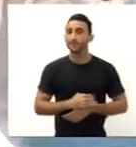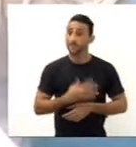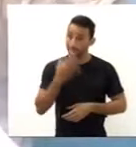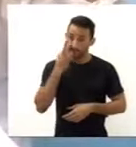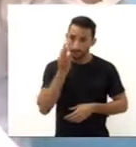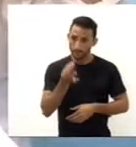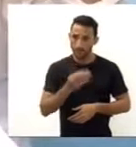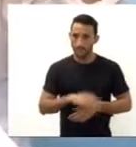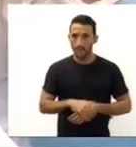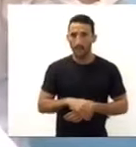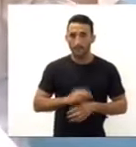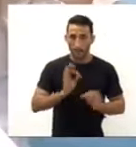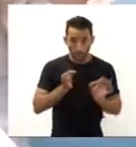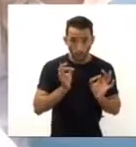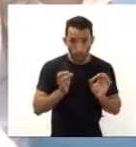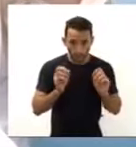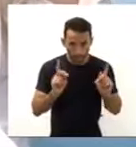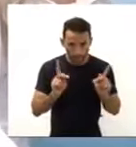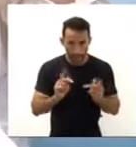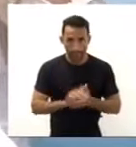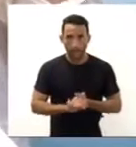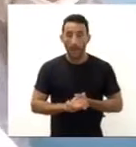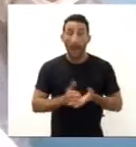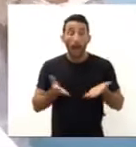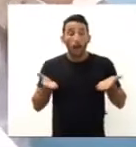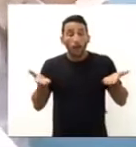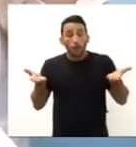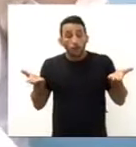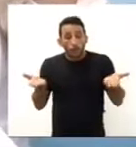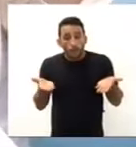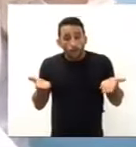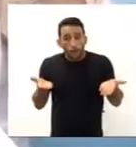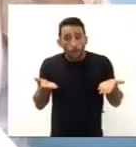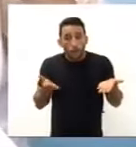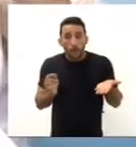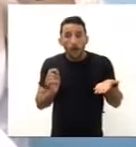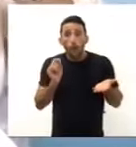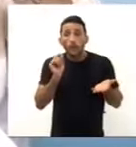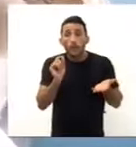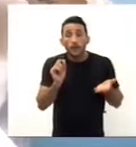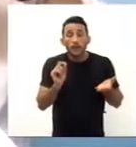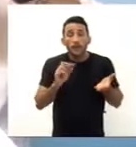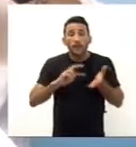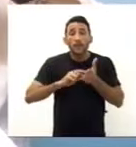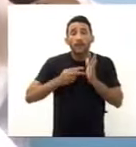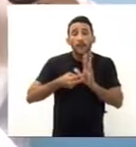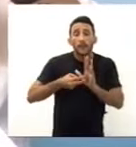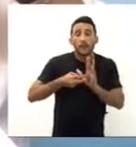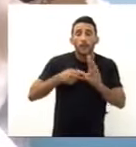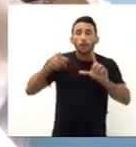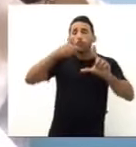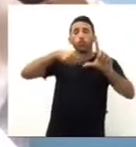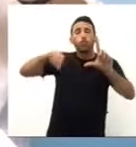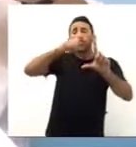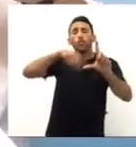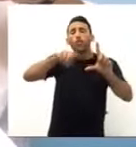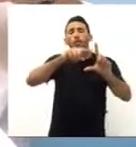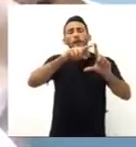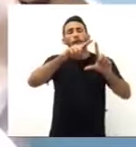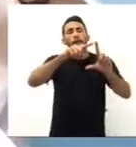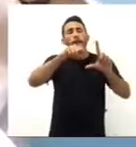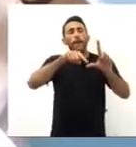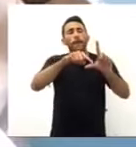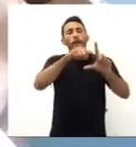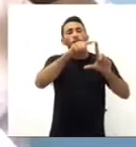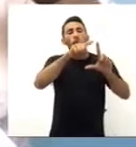45 graus, certo? Bom, agora, o que eu vou representar aqui? Vamos falar um pouquinho